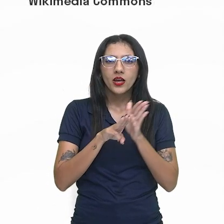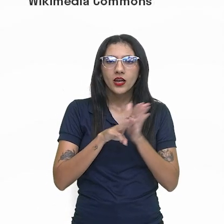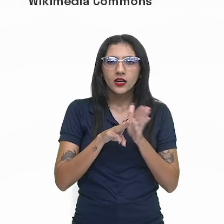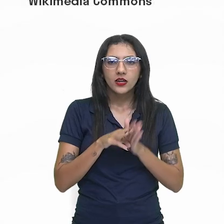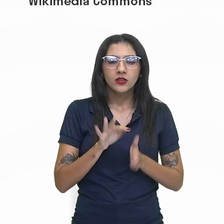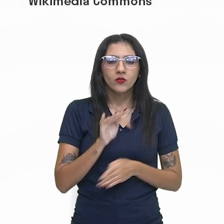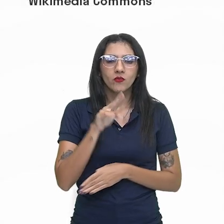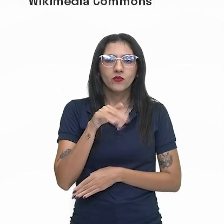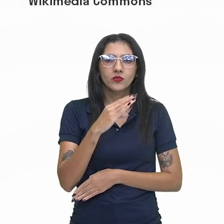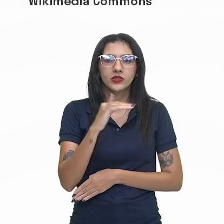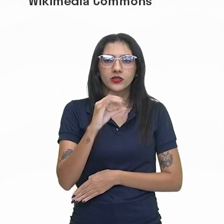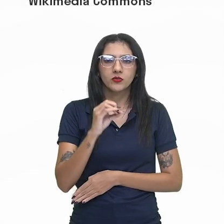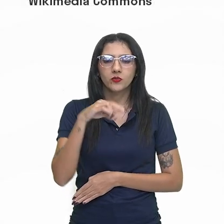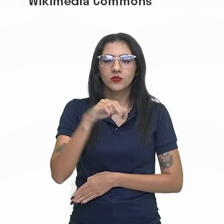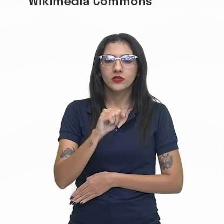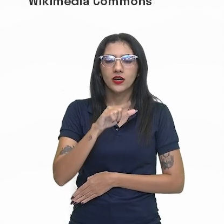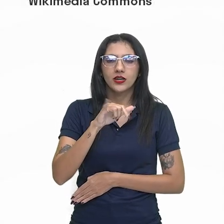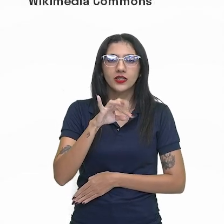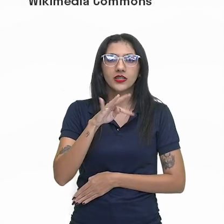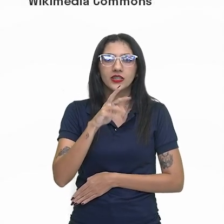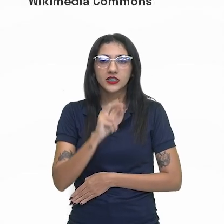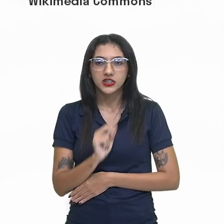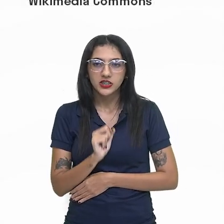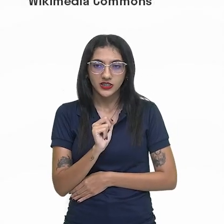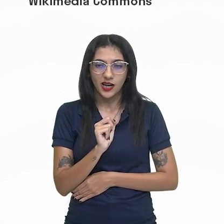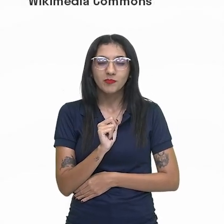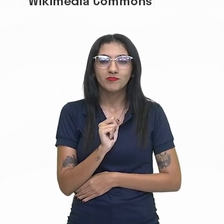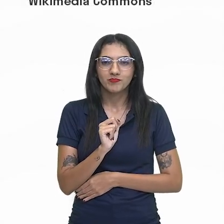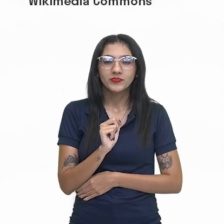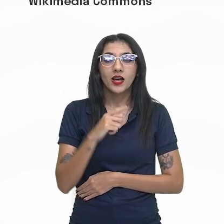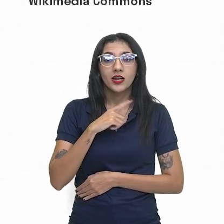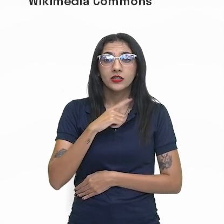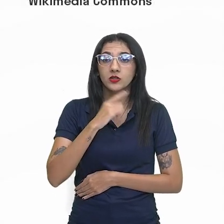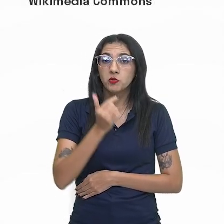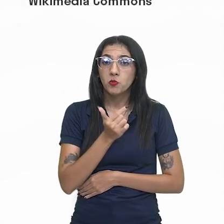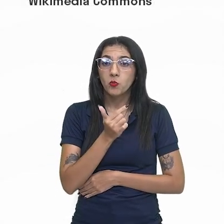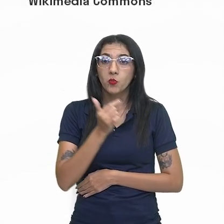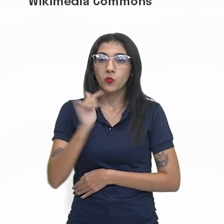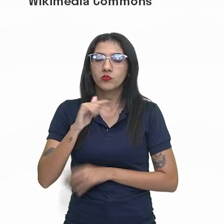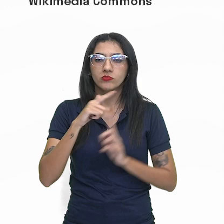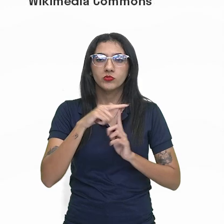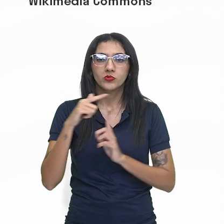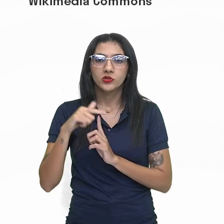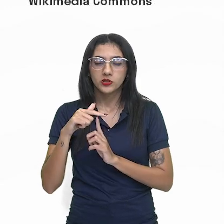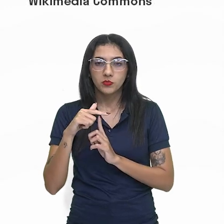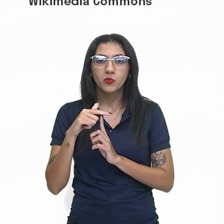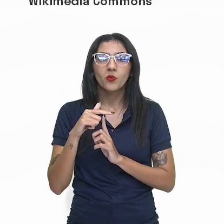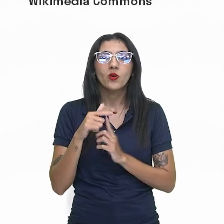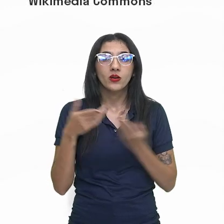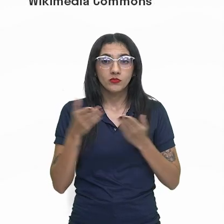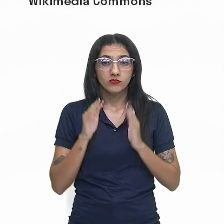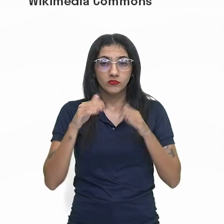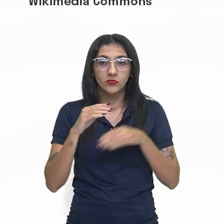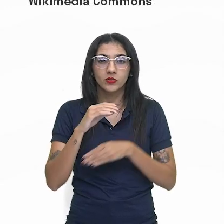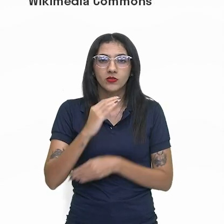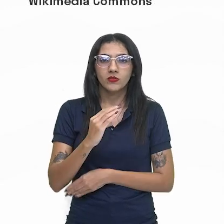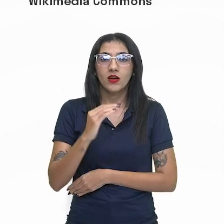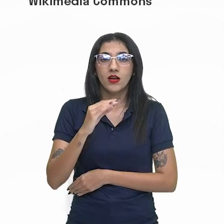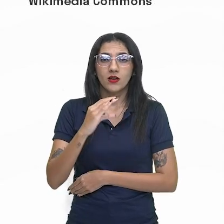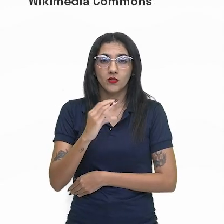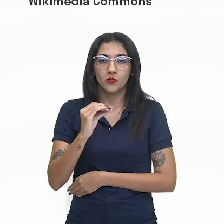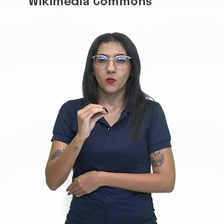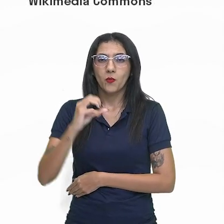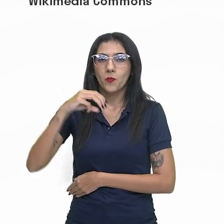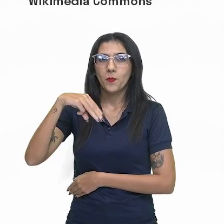método compreensivo. Não é, isso aí é de outro pensador, né? O método que ele vai utilizar é o método